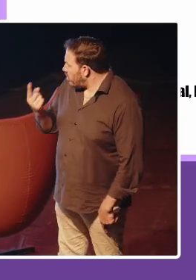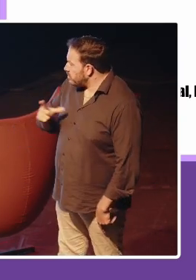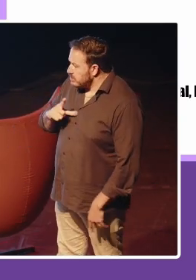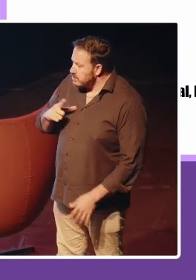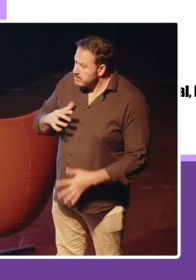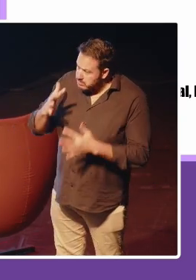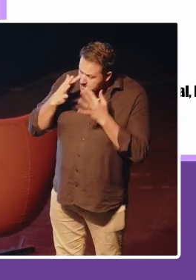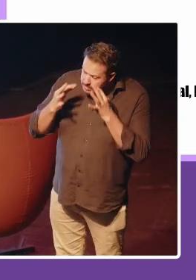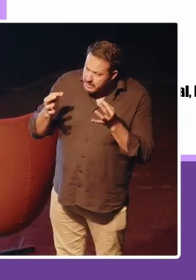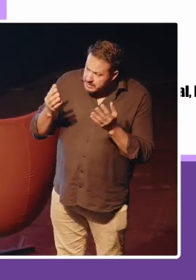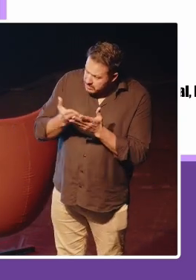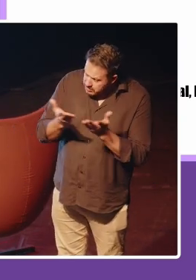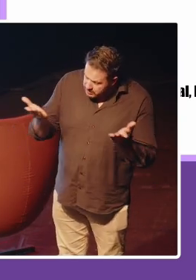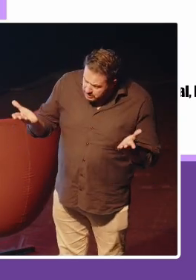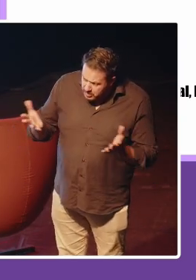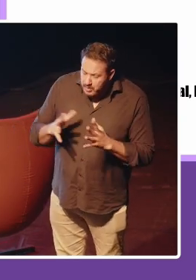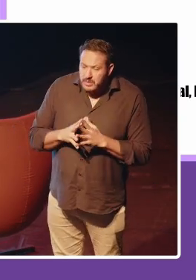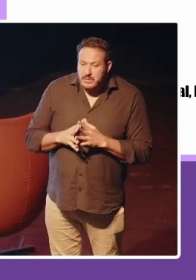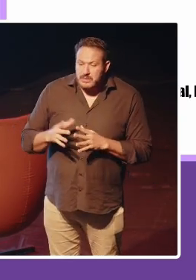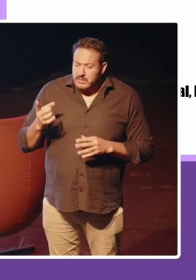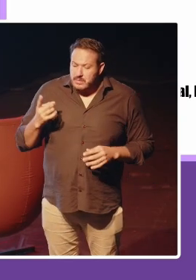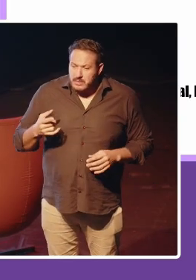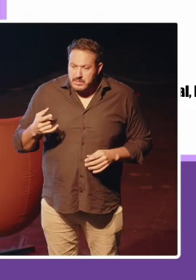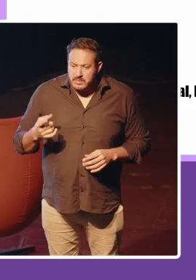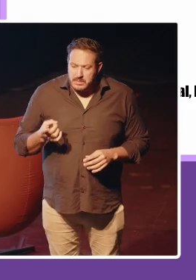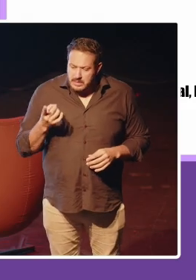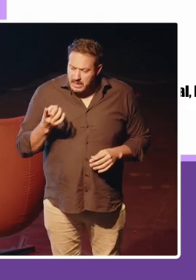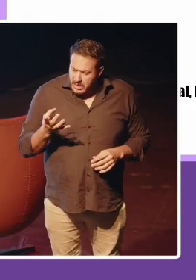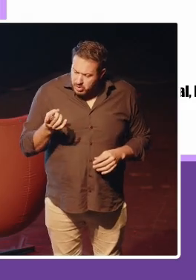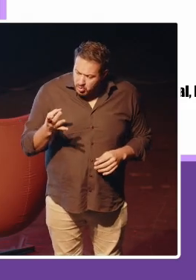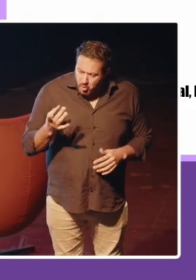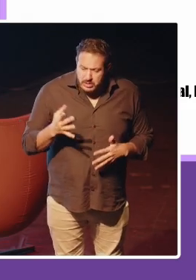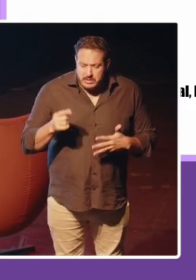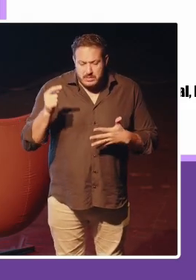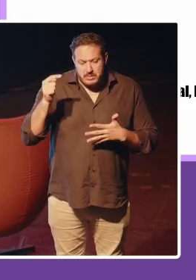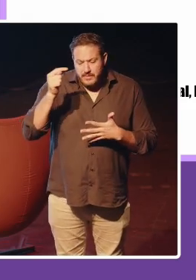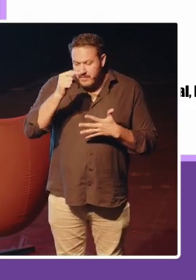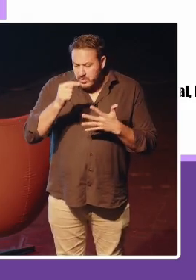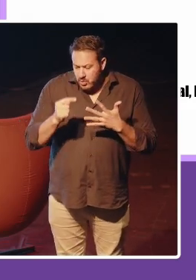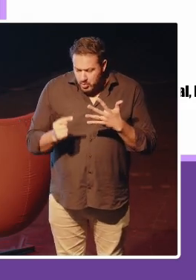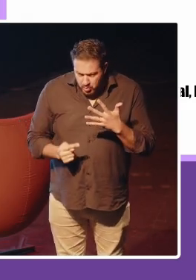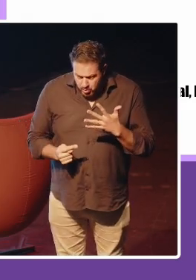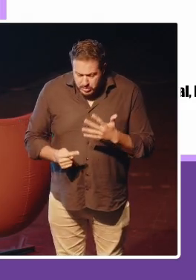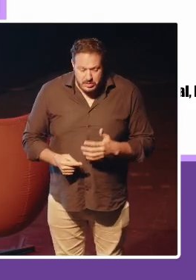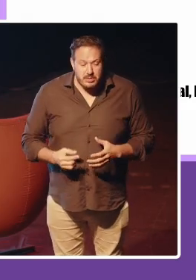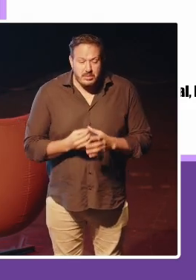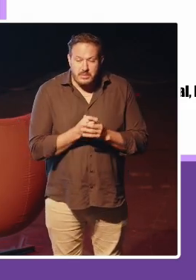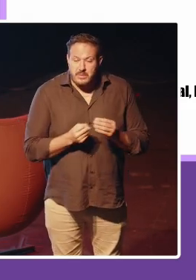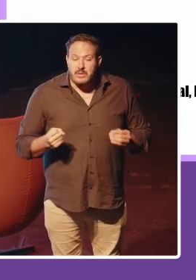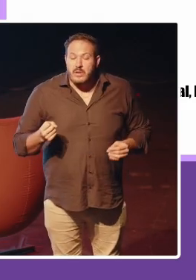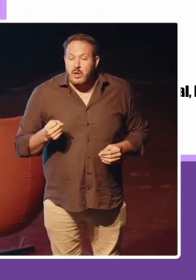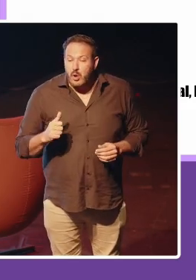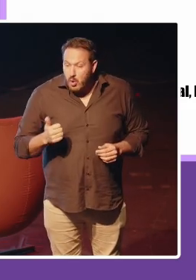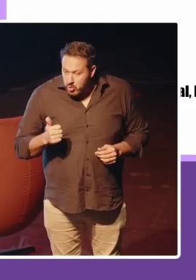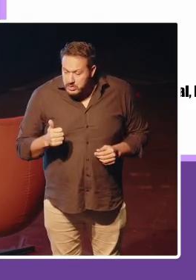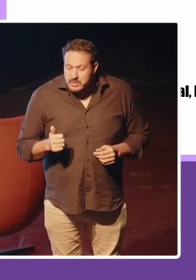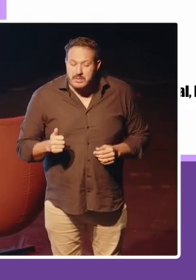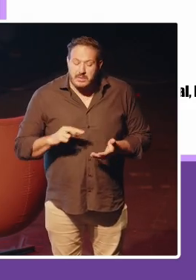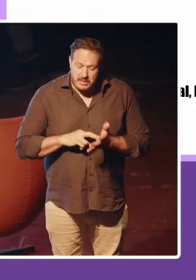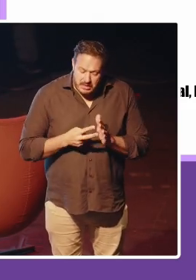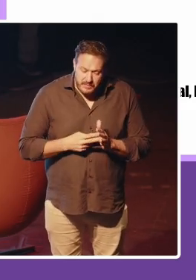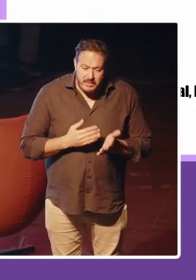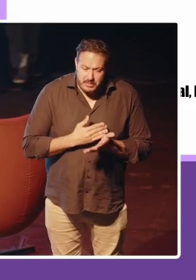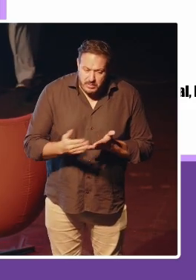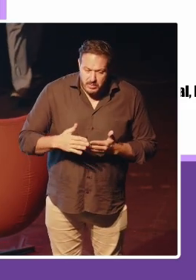dos senhores que, dos 14 fatores, né, 11 deles estão no começo da vida ou